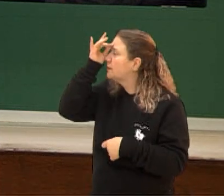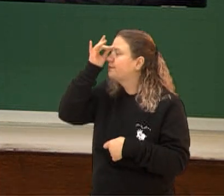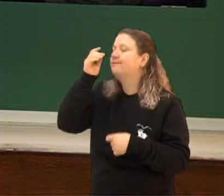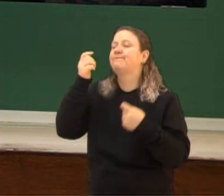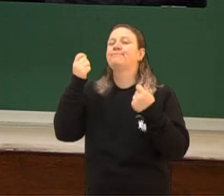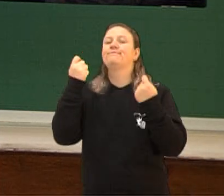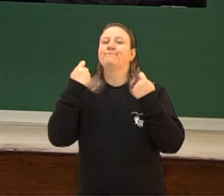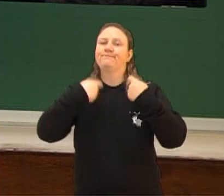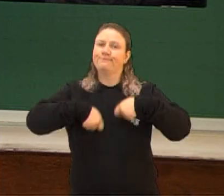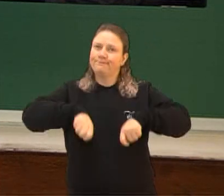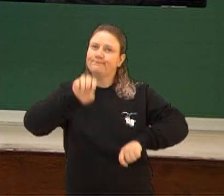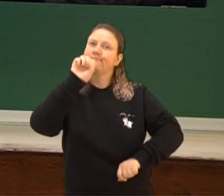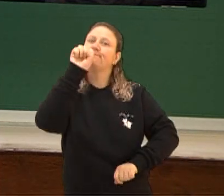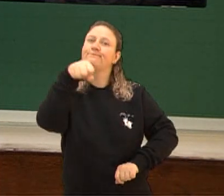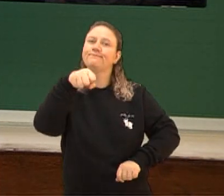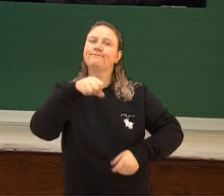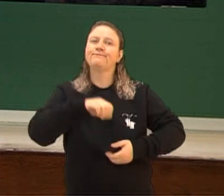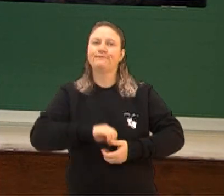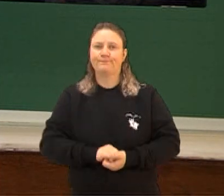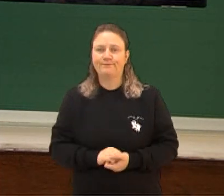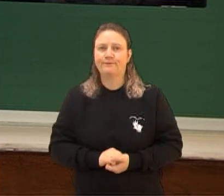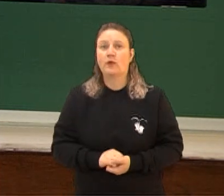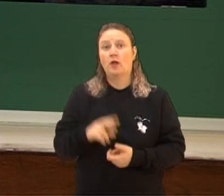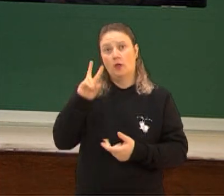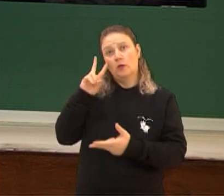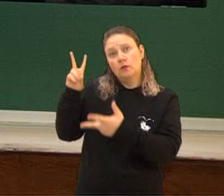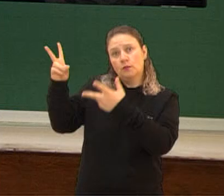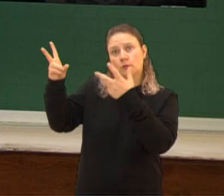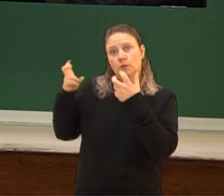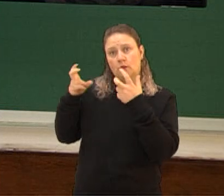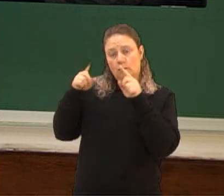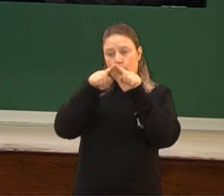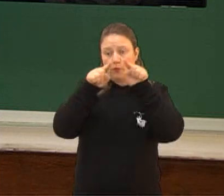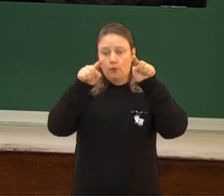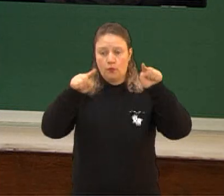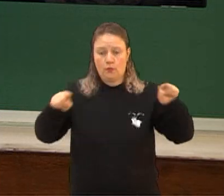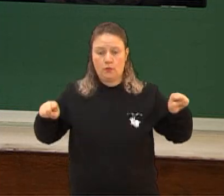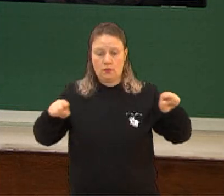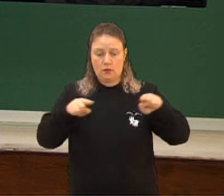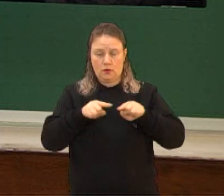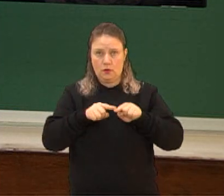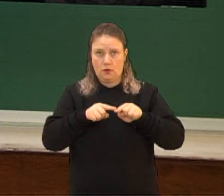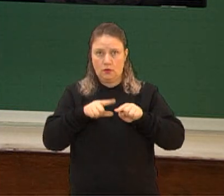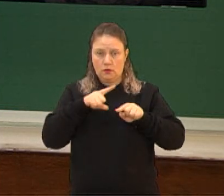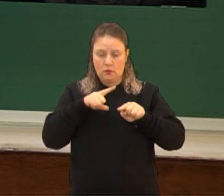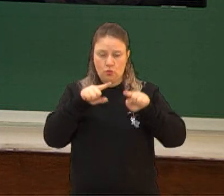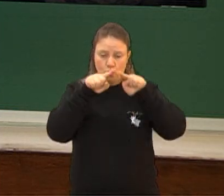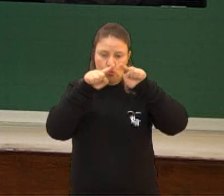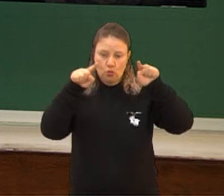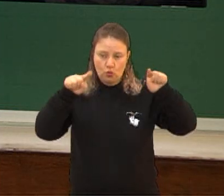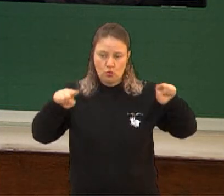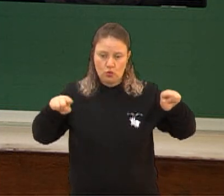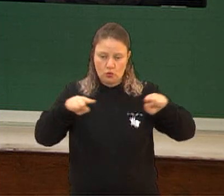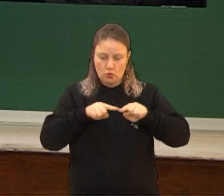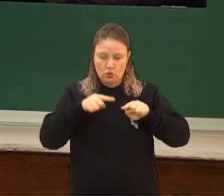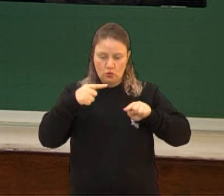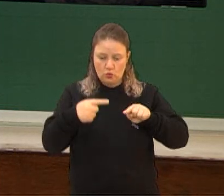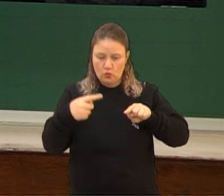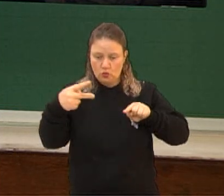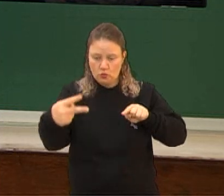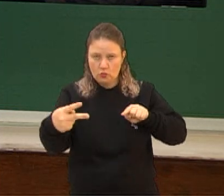não guardar, perceba que o trapézio é formado, nesse caso, ele é formado por 2 pequenos triângulos e um retângulo ao